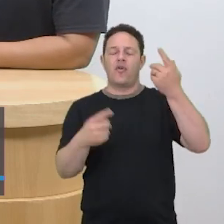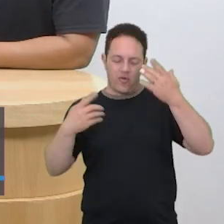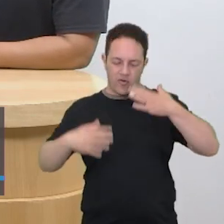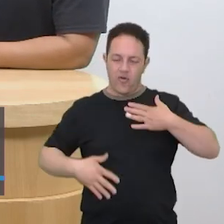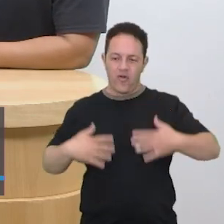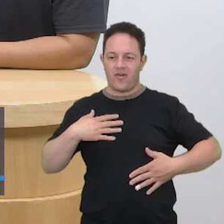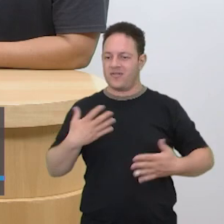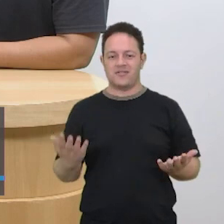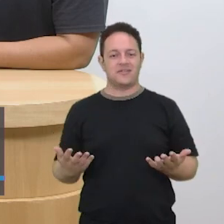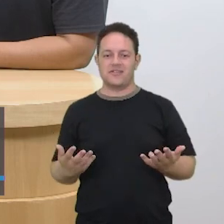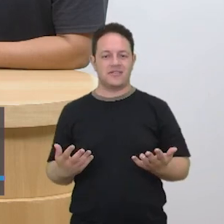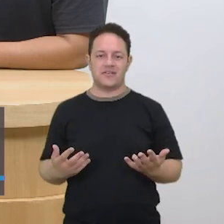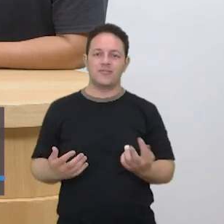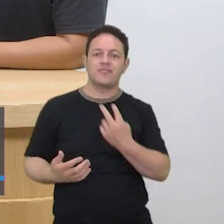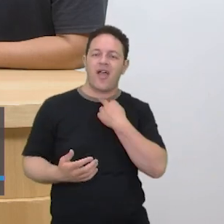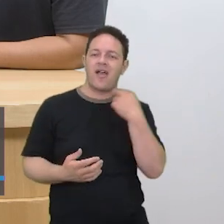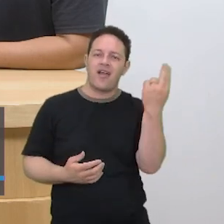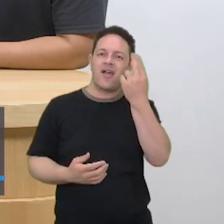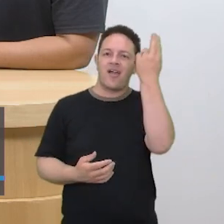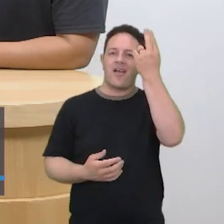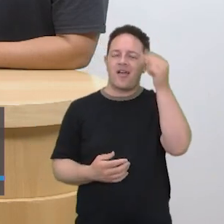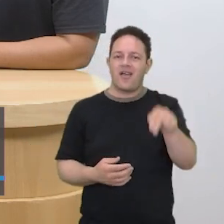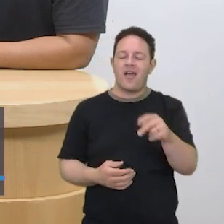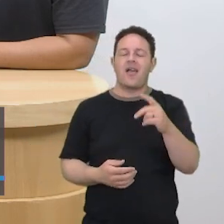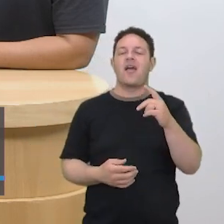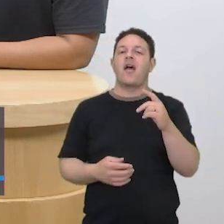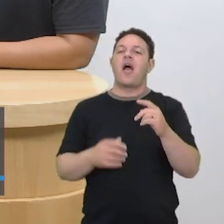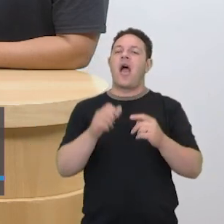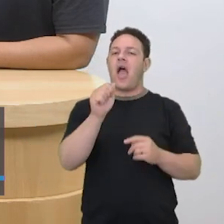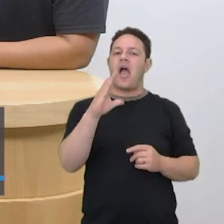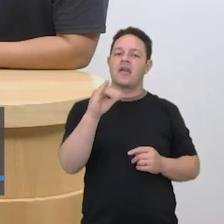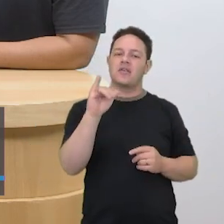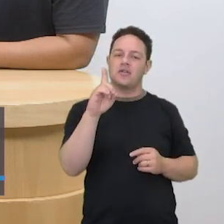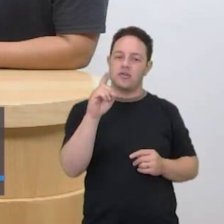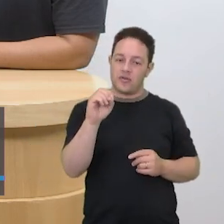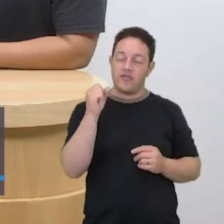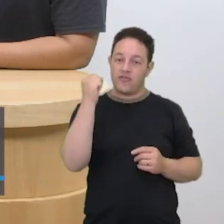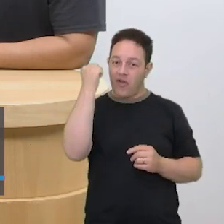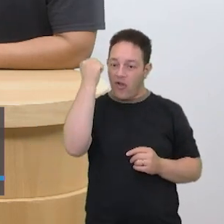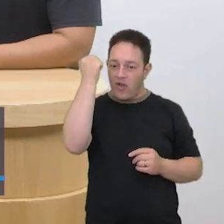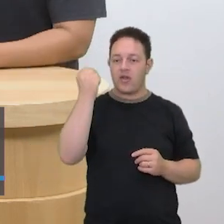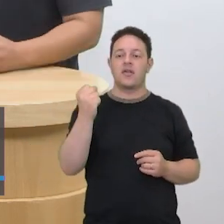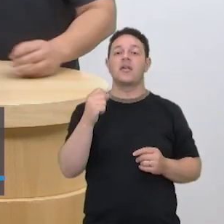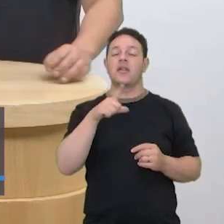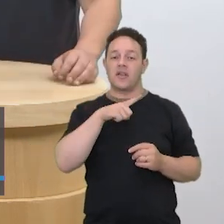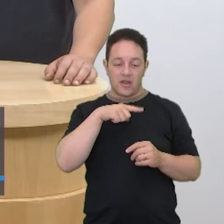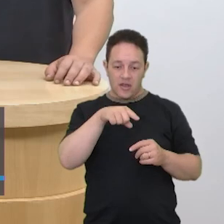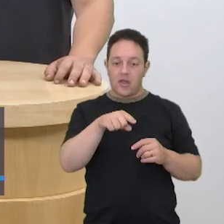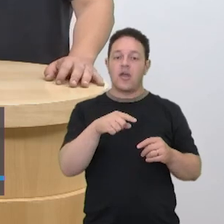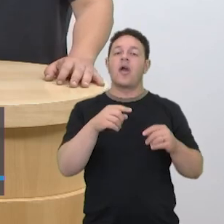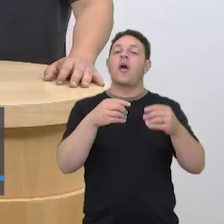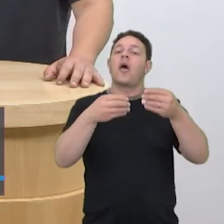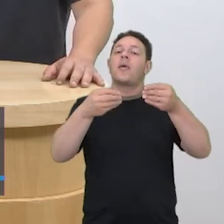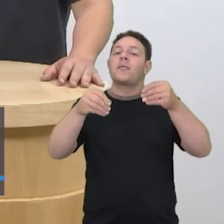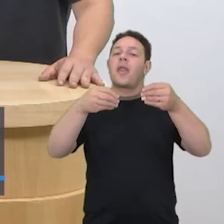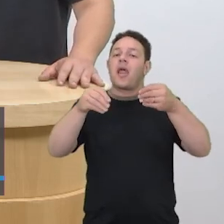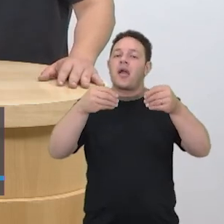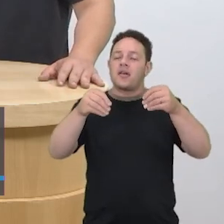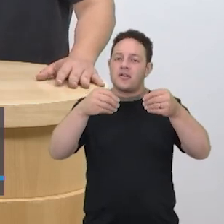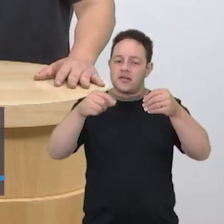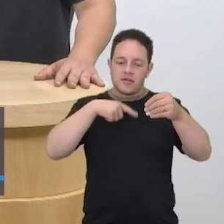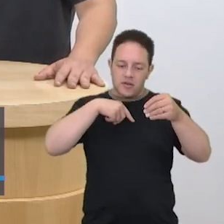os silicatos, gente. Não teria nem como guardar isso daí. Geralmente, bases a gente guarda em plásticos, né? Não guarda